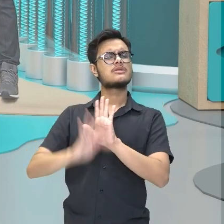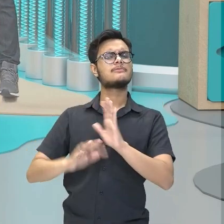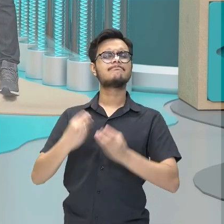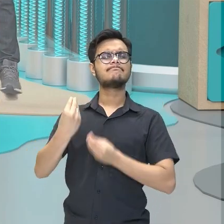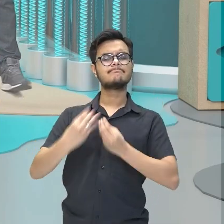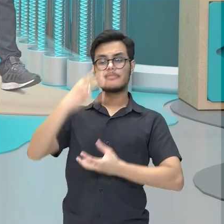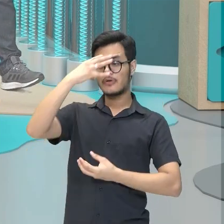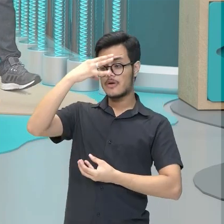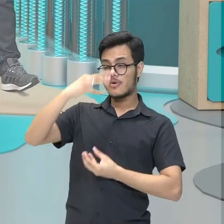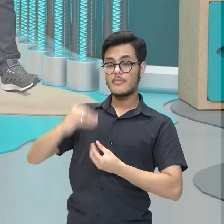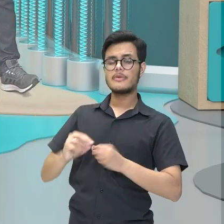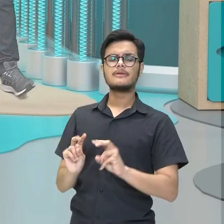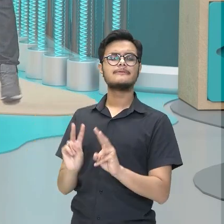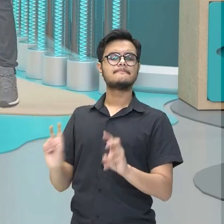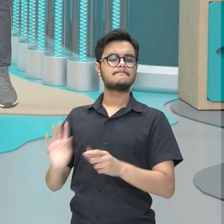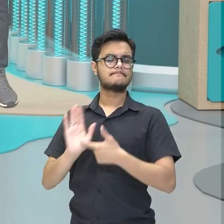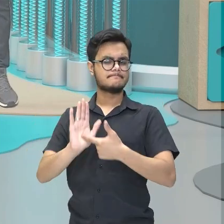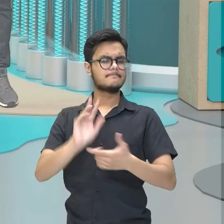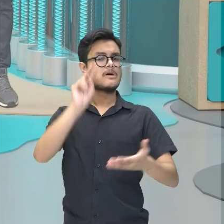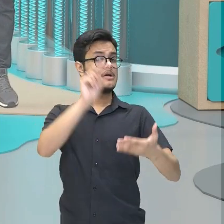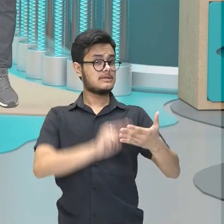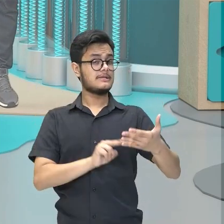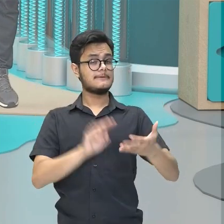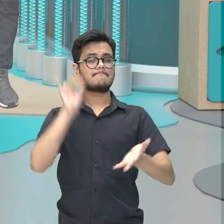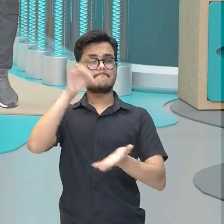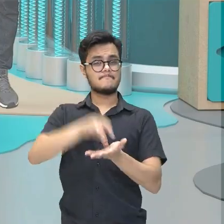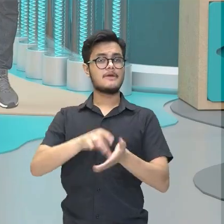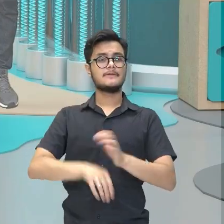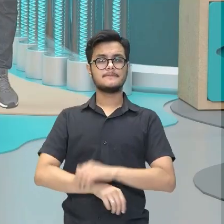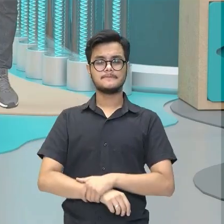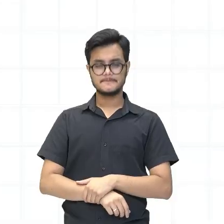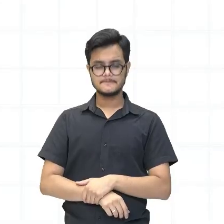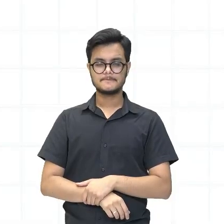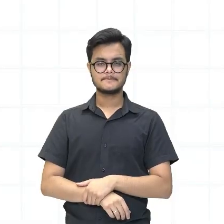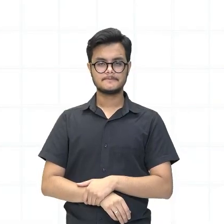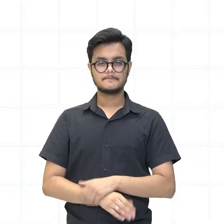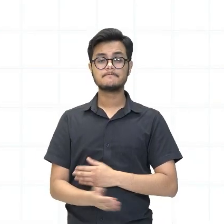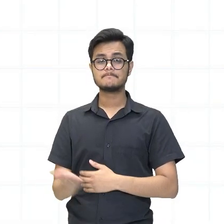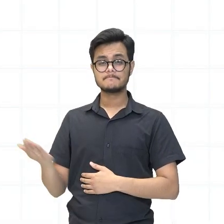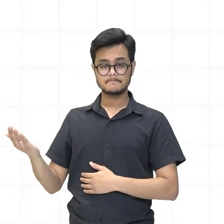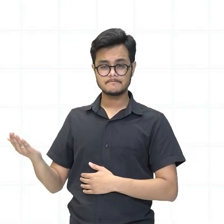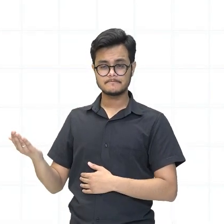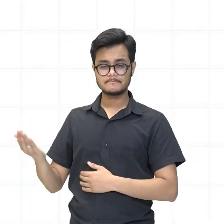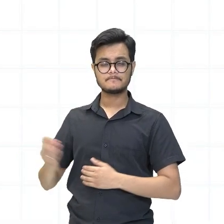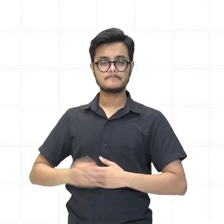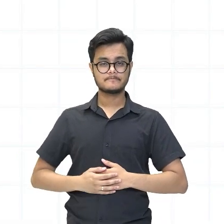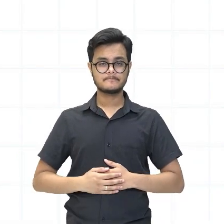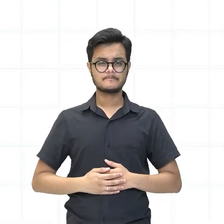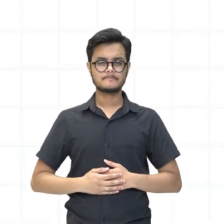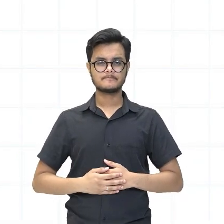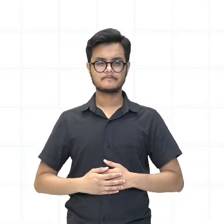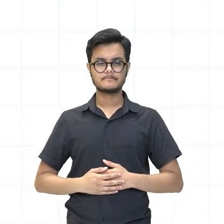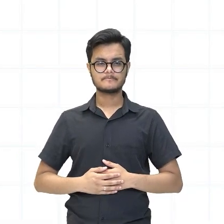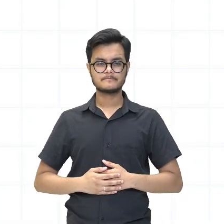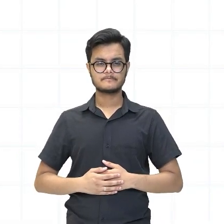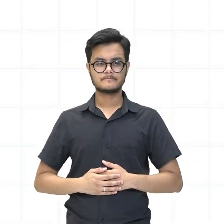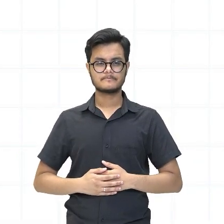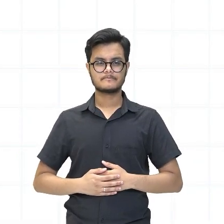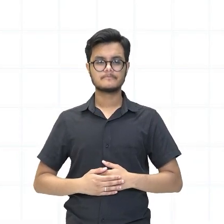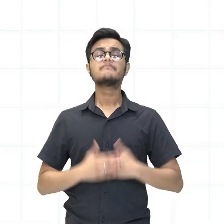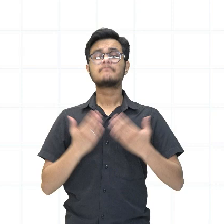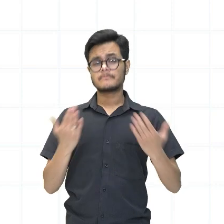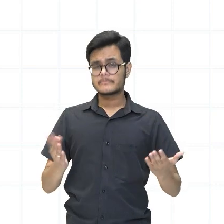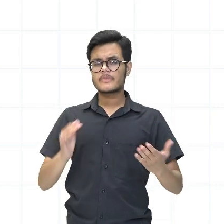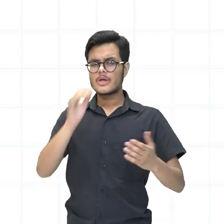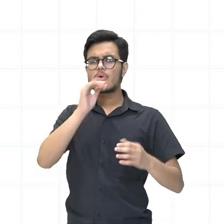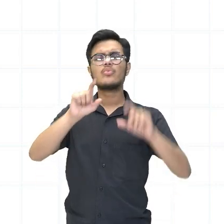que é colocada aqui. Então, vamos à leitura nas nossas cartelas. Colocando aí, que fica mais fácil para a gente, olha só, a nossa